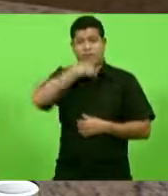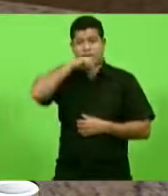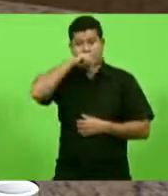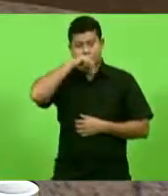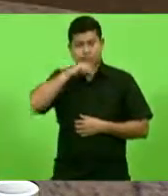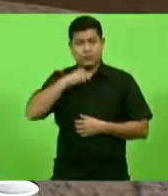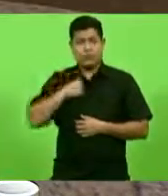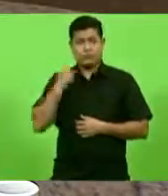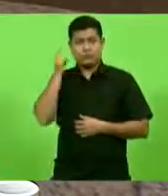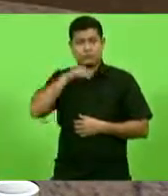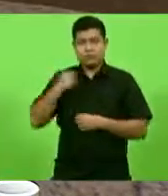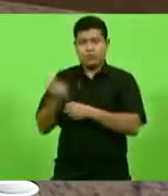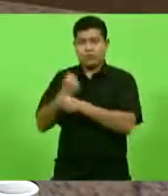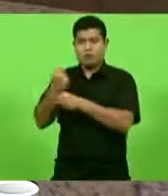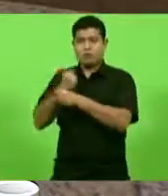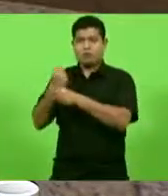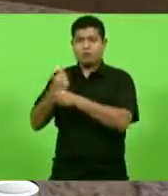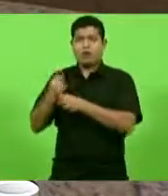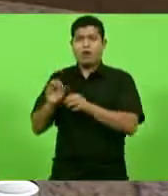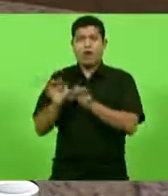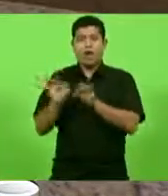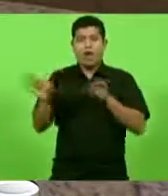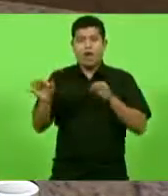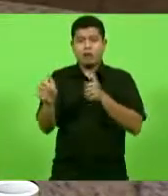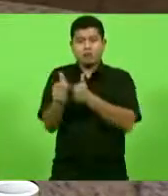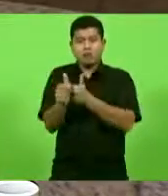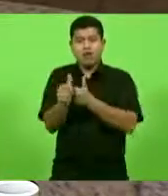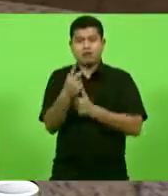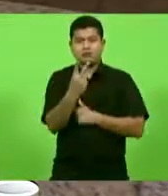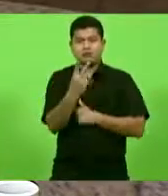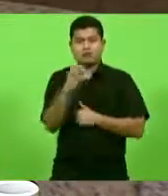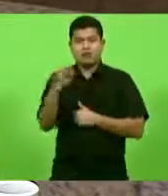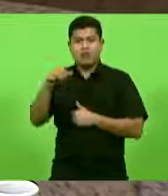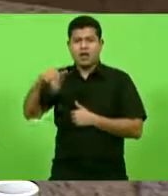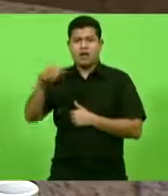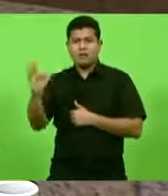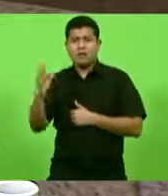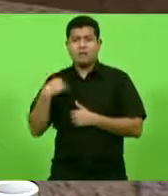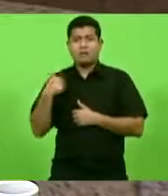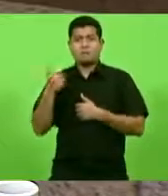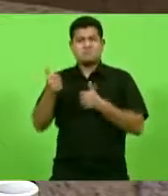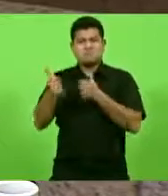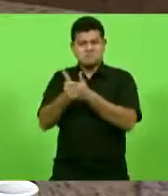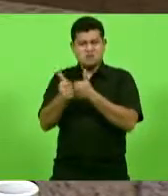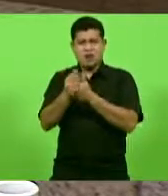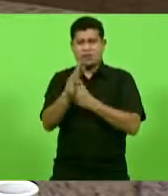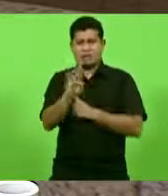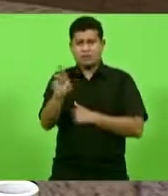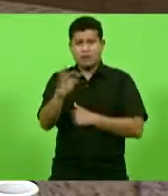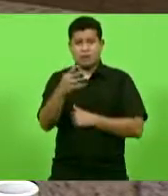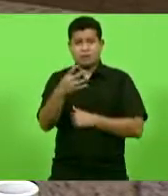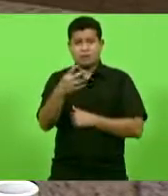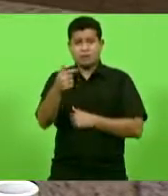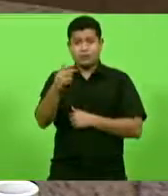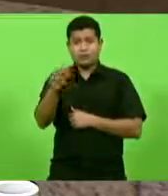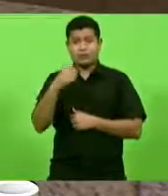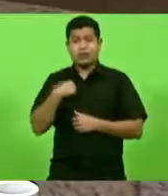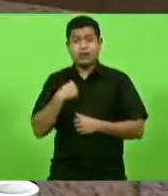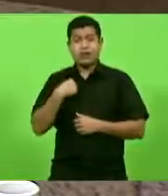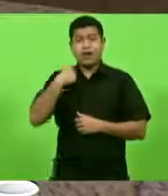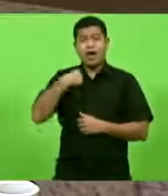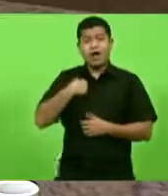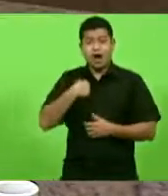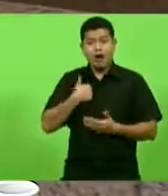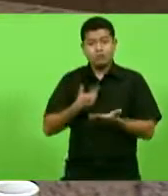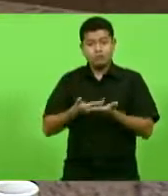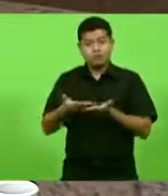a 200 metros, 300 metros de distância, na frente da BR-470. E aí eu comecei a minha